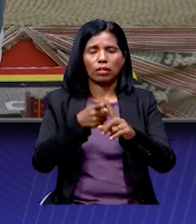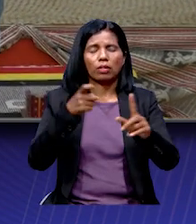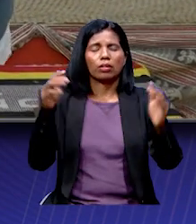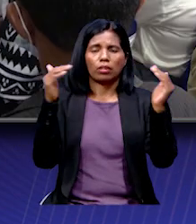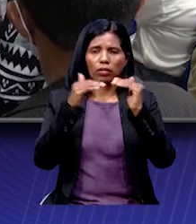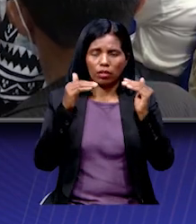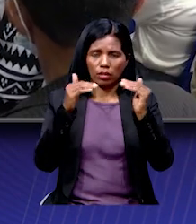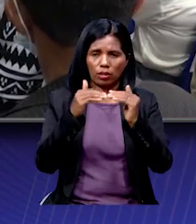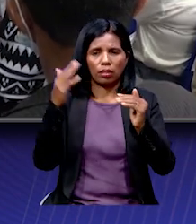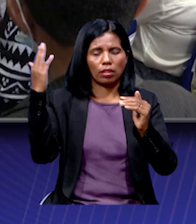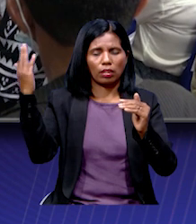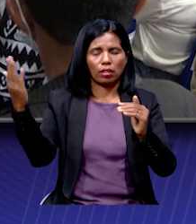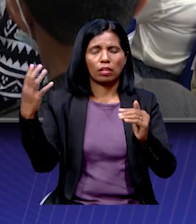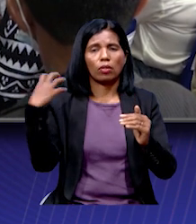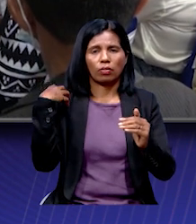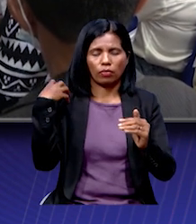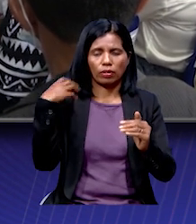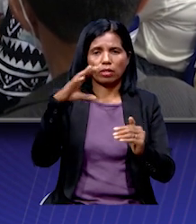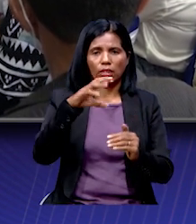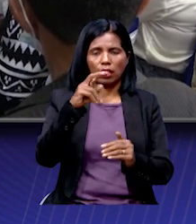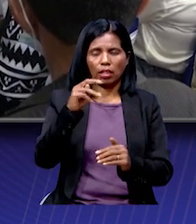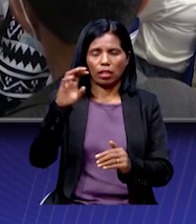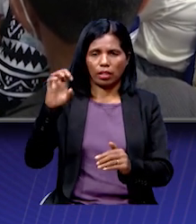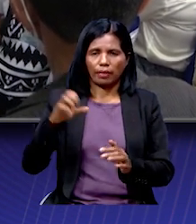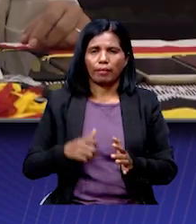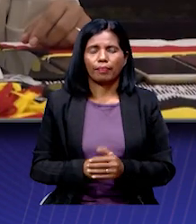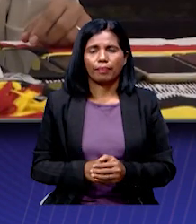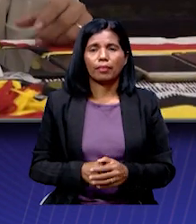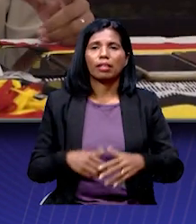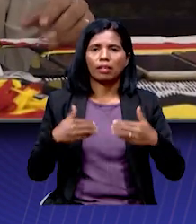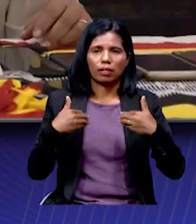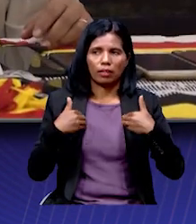conferência da imprensa e a salão CNE. E ramos